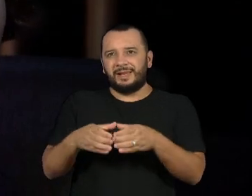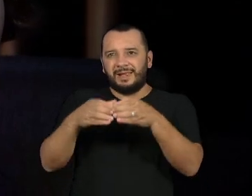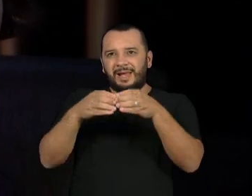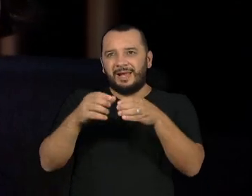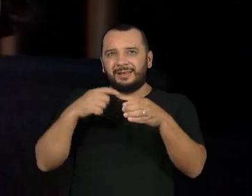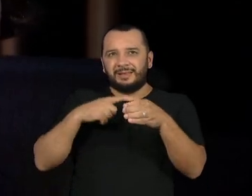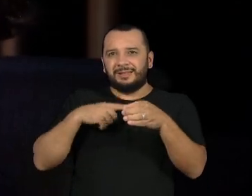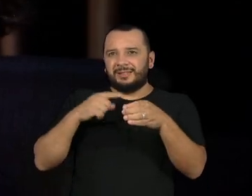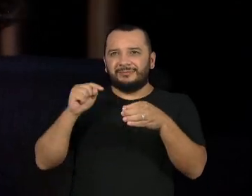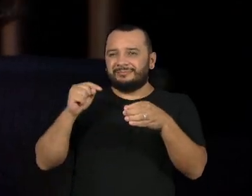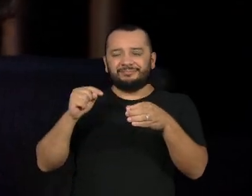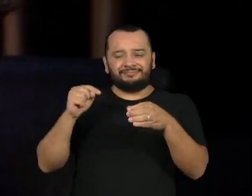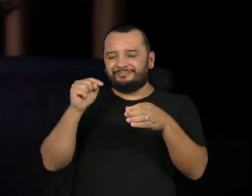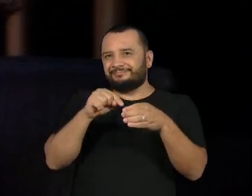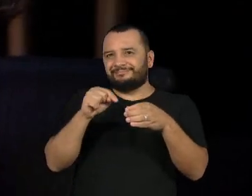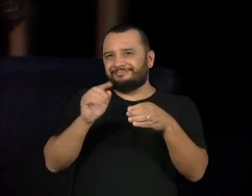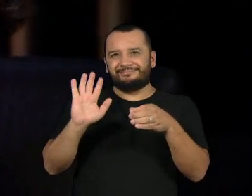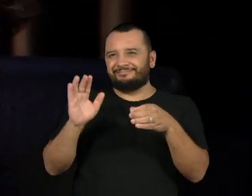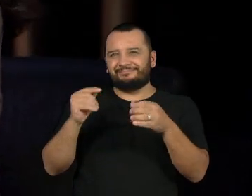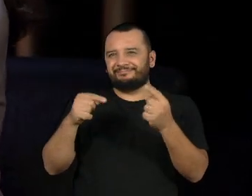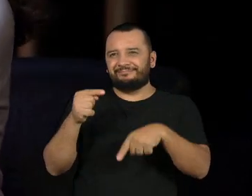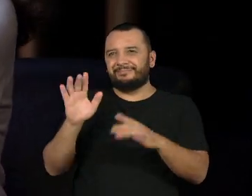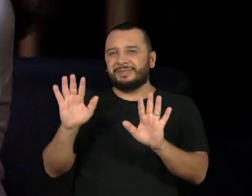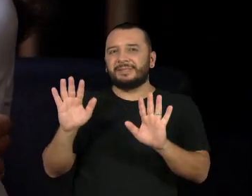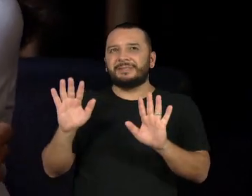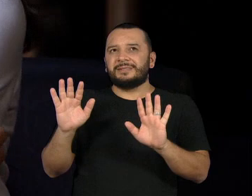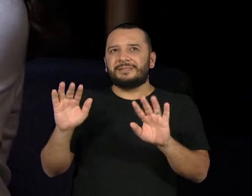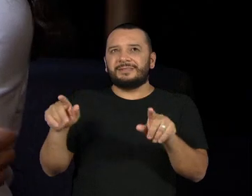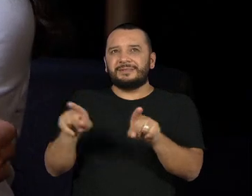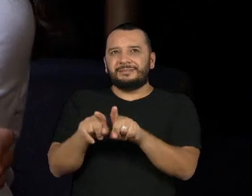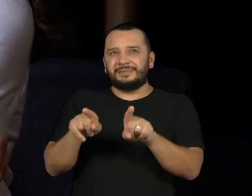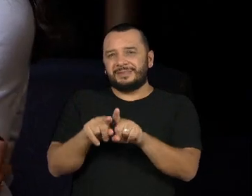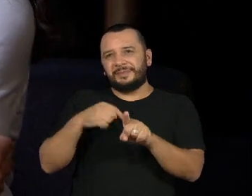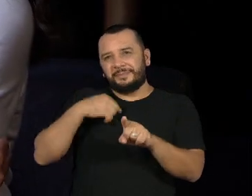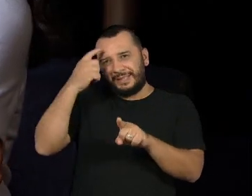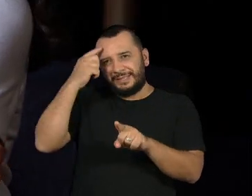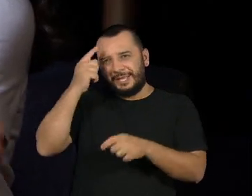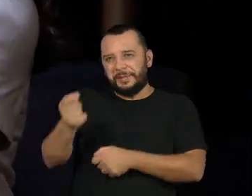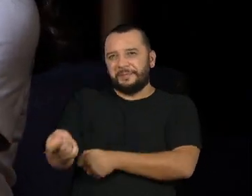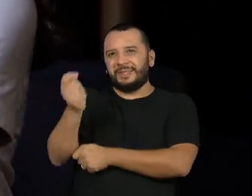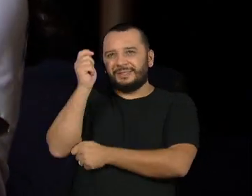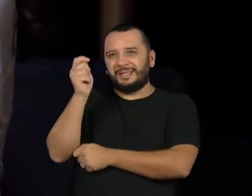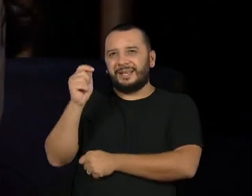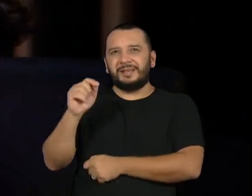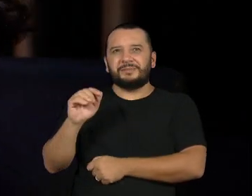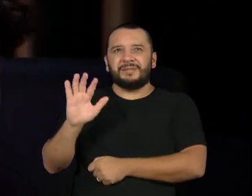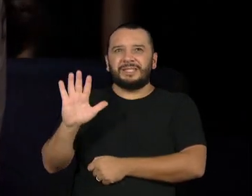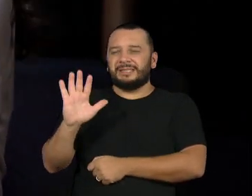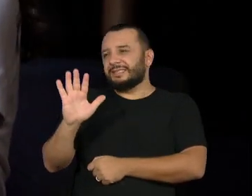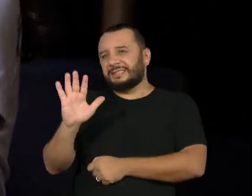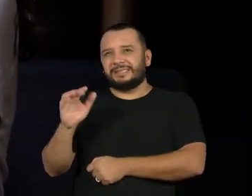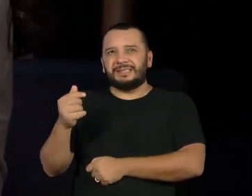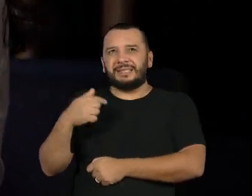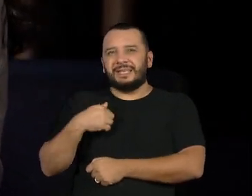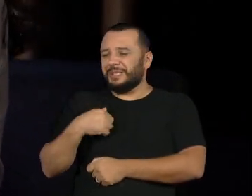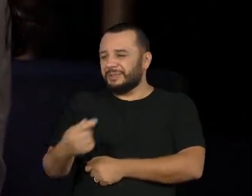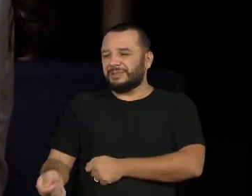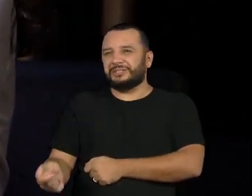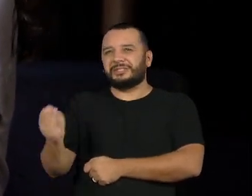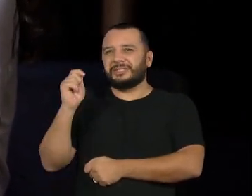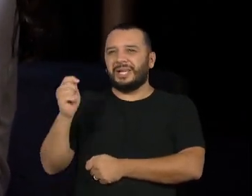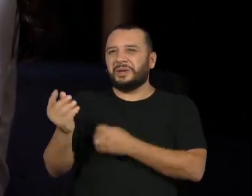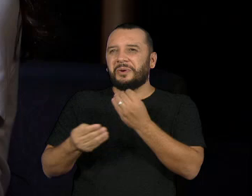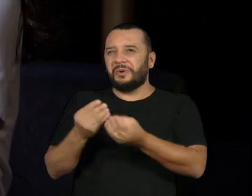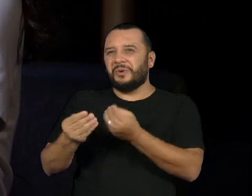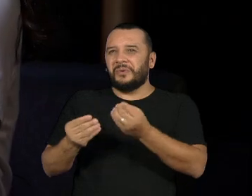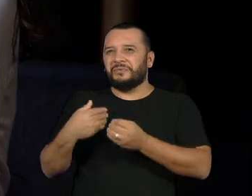indigno com os peixes. Mas ao longo da viagem eu até pensei, assim, em pescar, mas pensava, uma hora eu vou ter que tirar ele da água, como é que